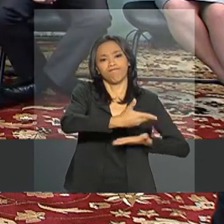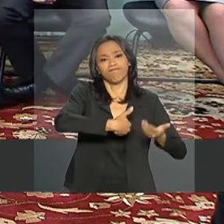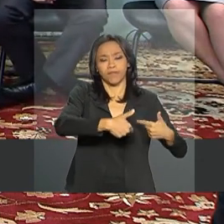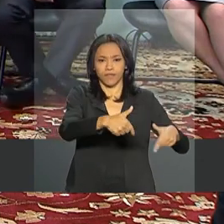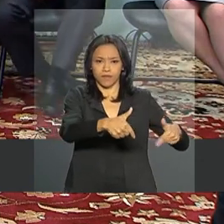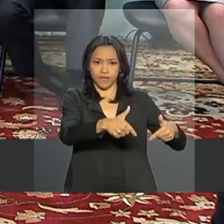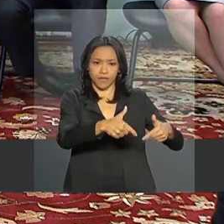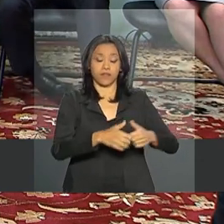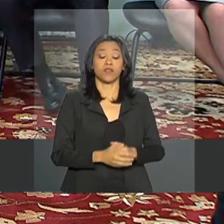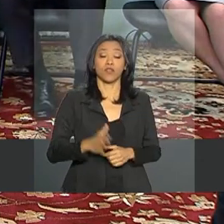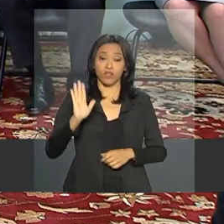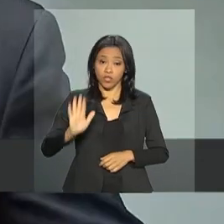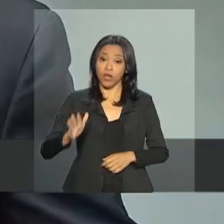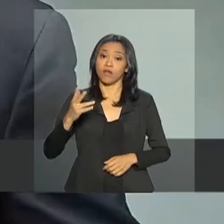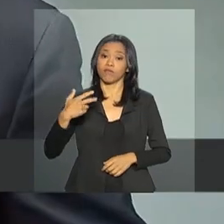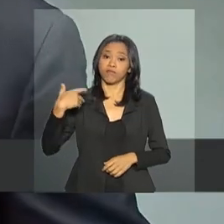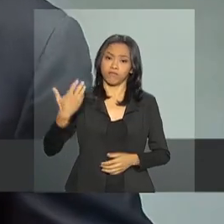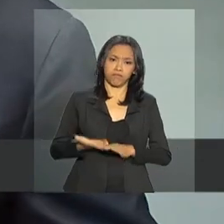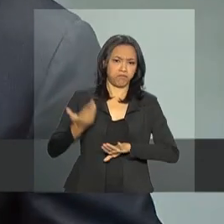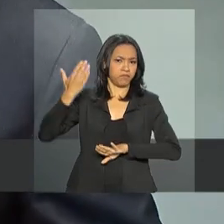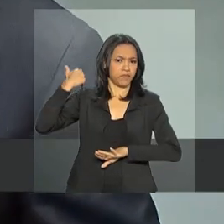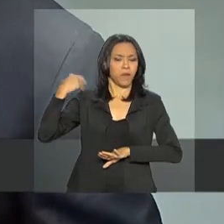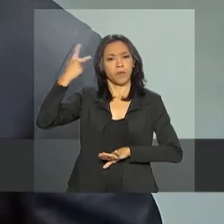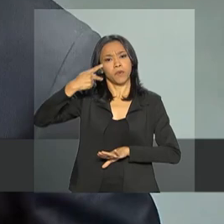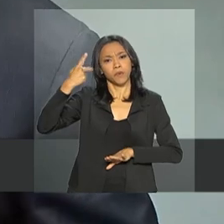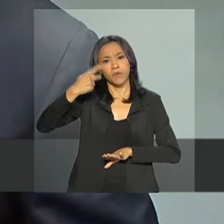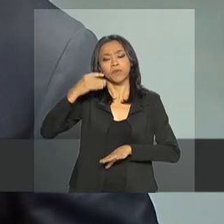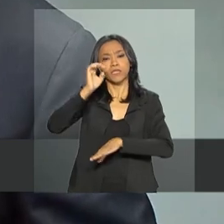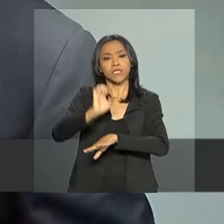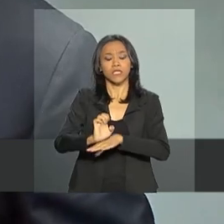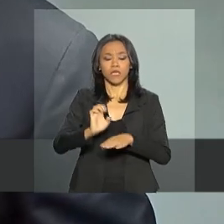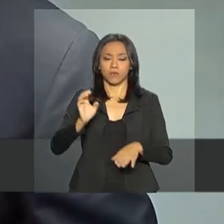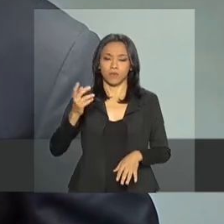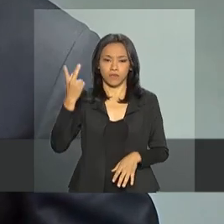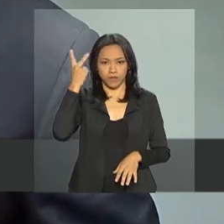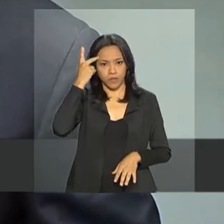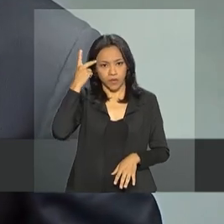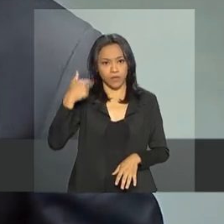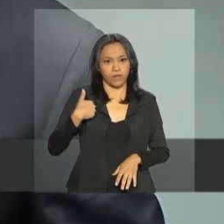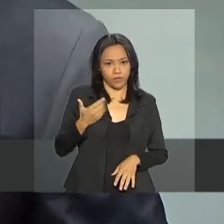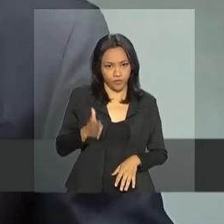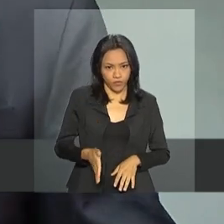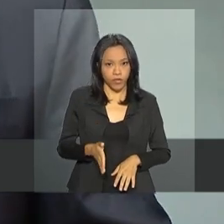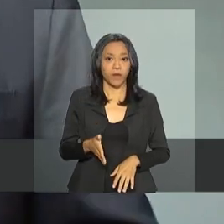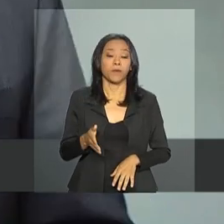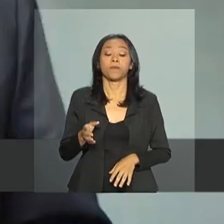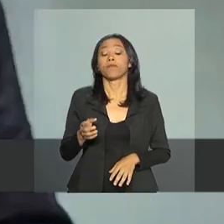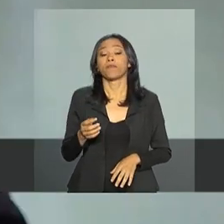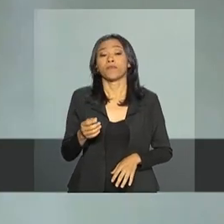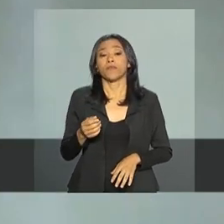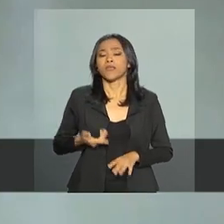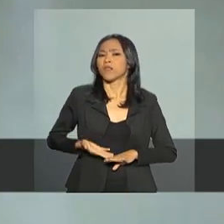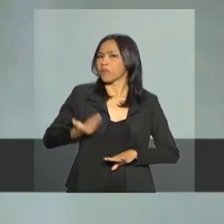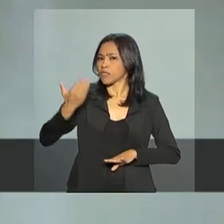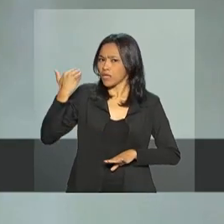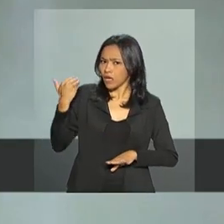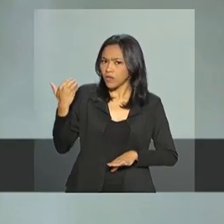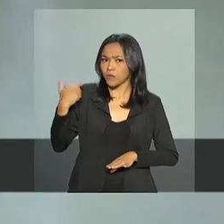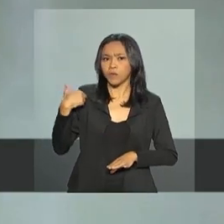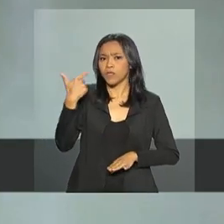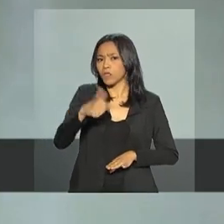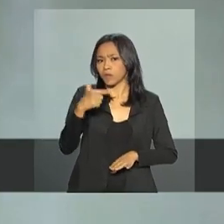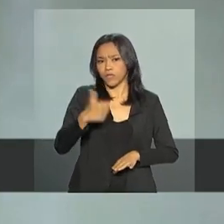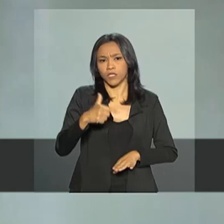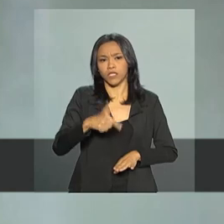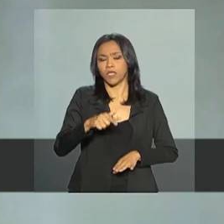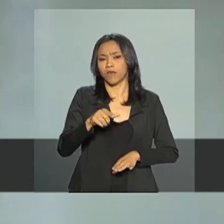procurador do Estado de São Paulo, ao tempo em que, senhores ministros dos tribunais, ao tempo em que não havia ainda a defensoria